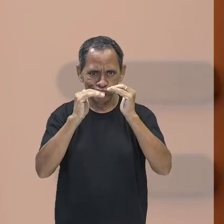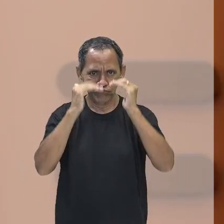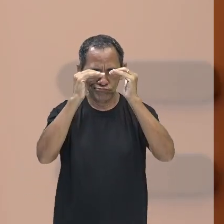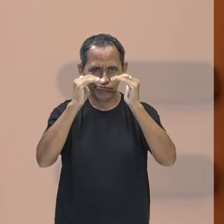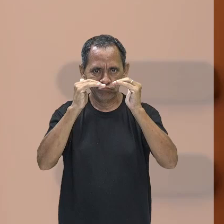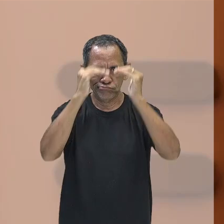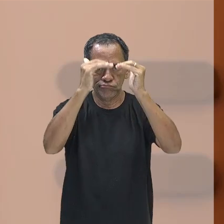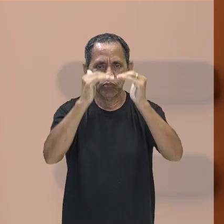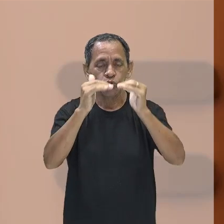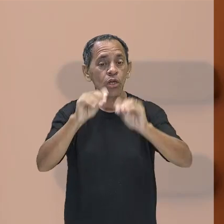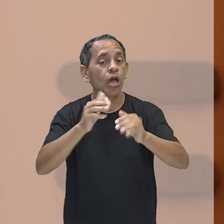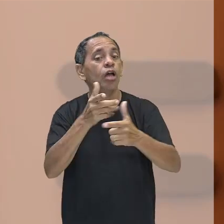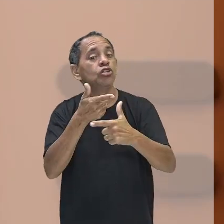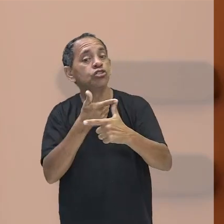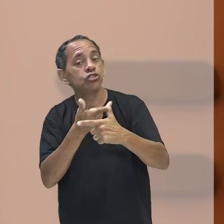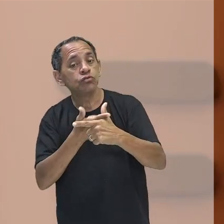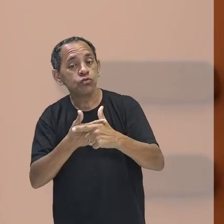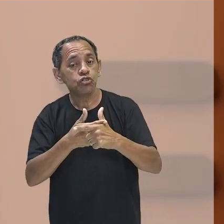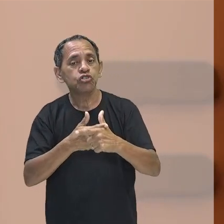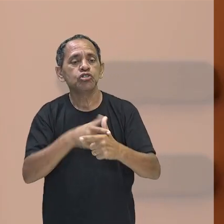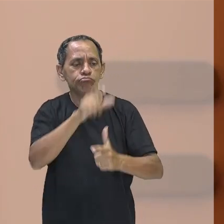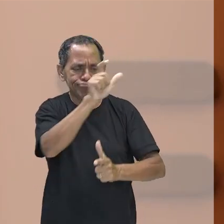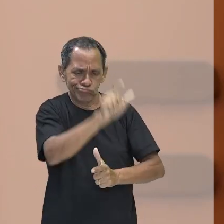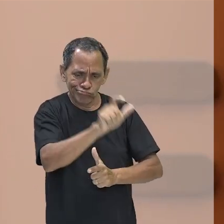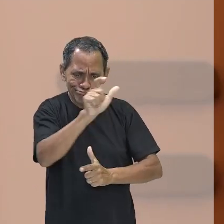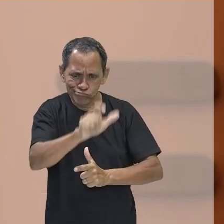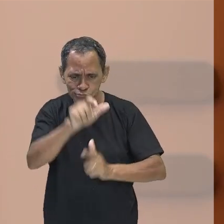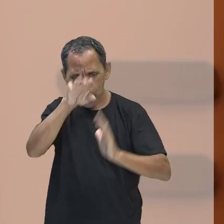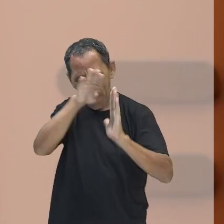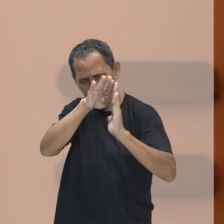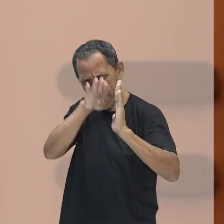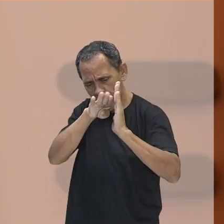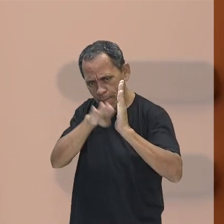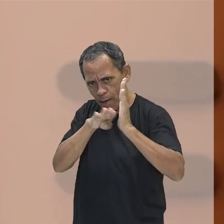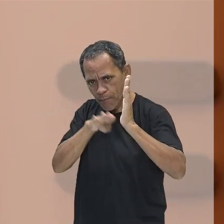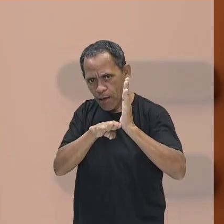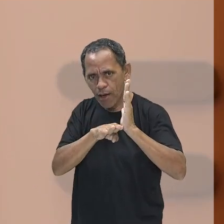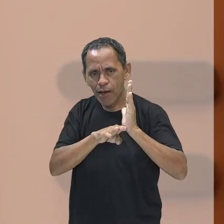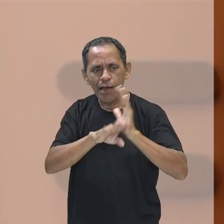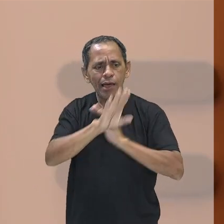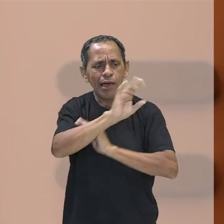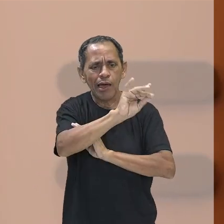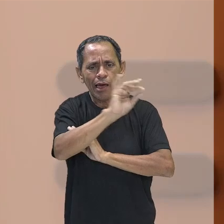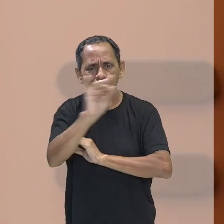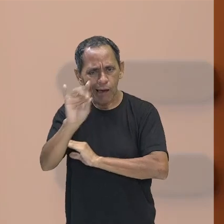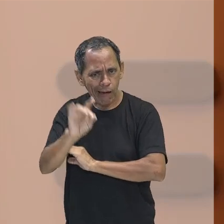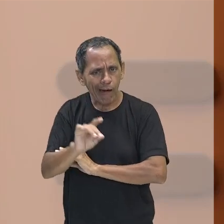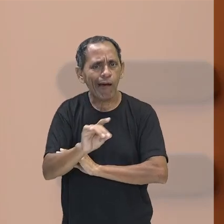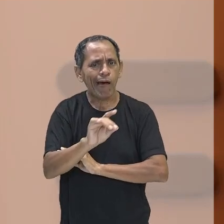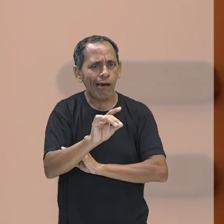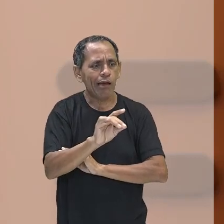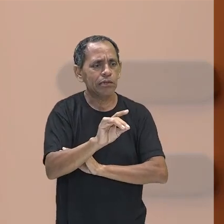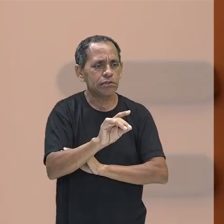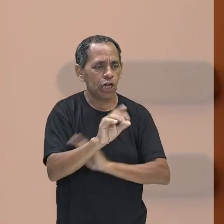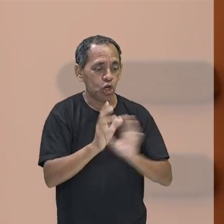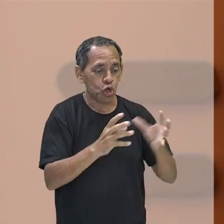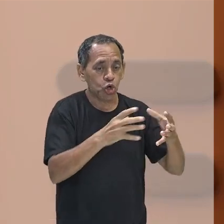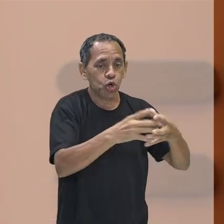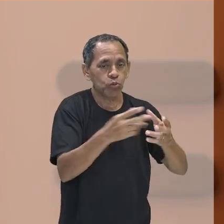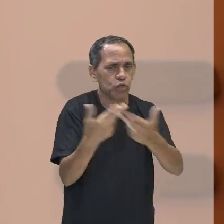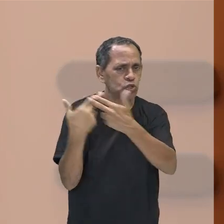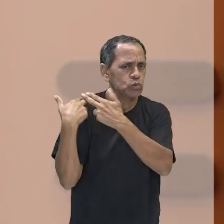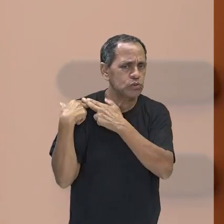dividir os seres humanos em categorias, cada um responsável por fazer um trabalho dentro